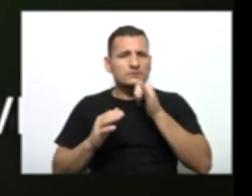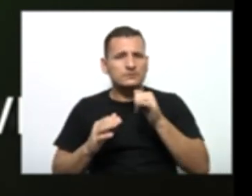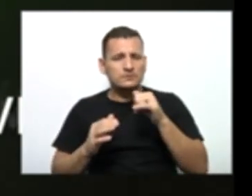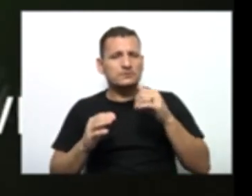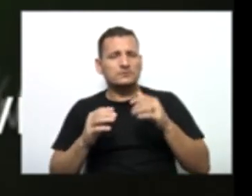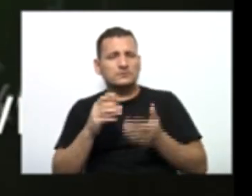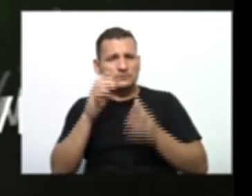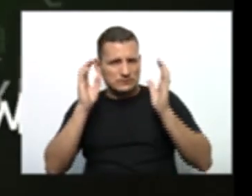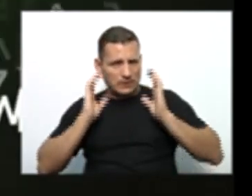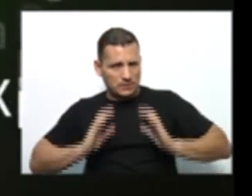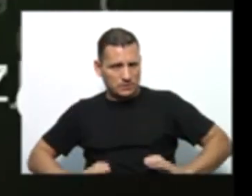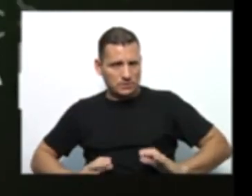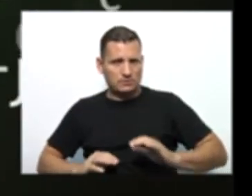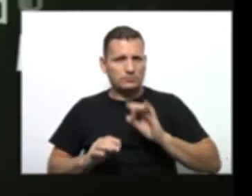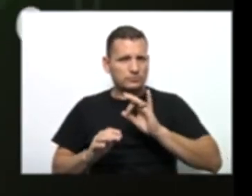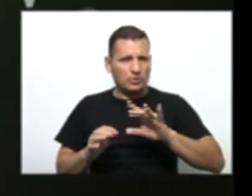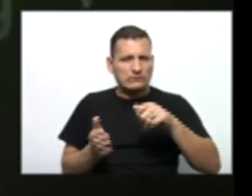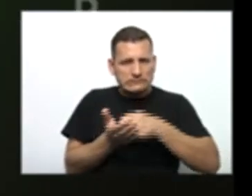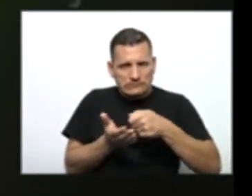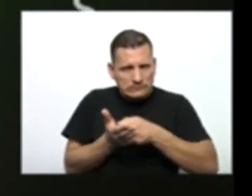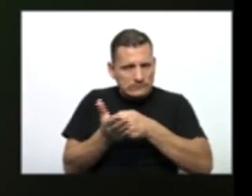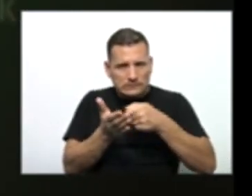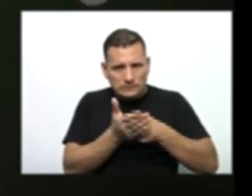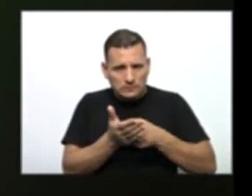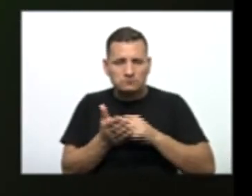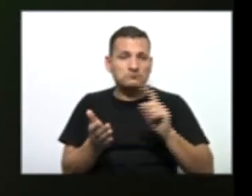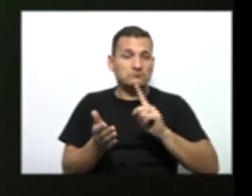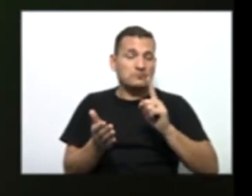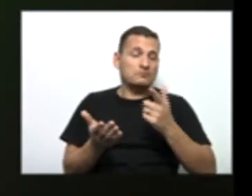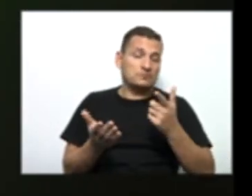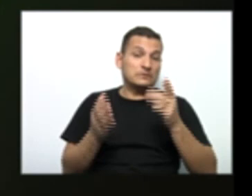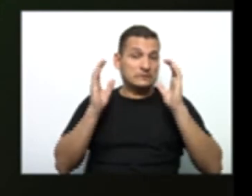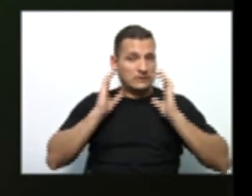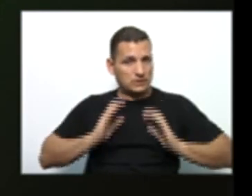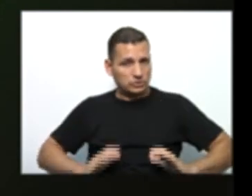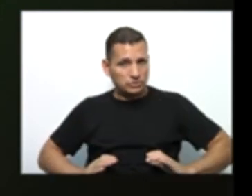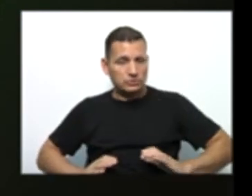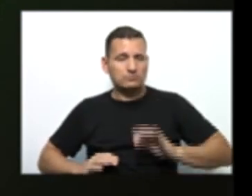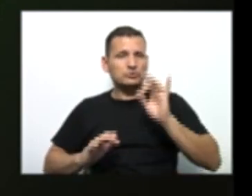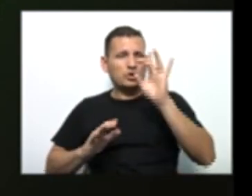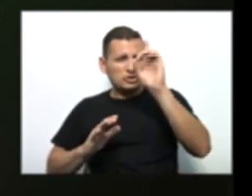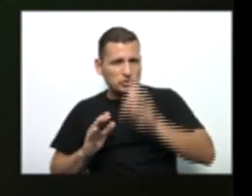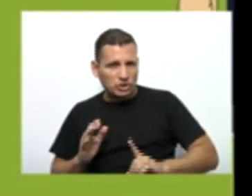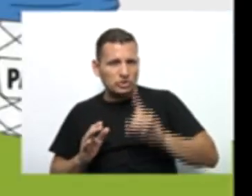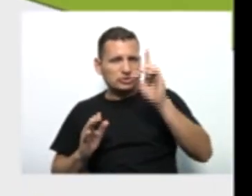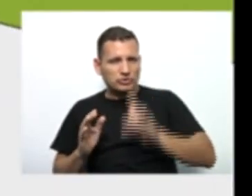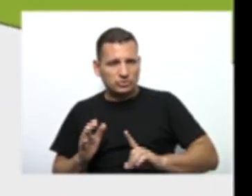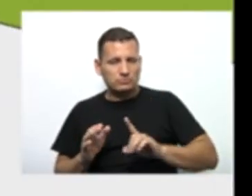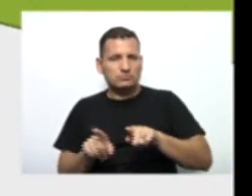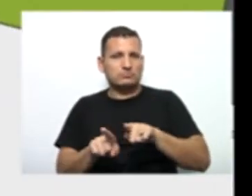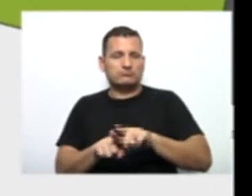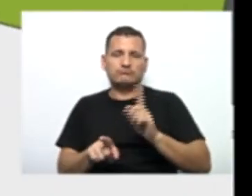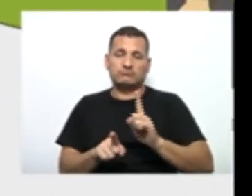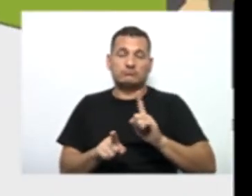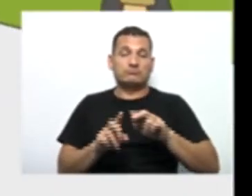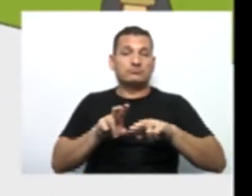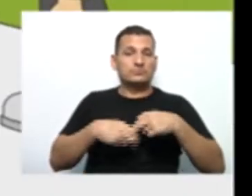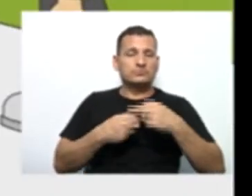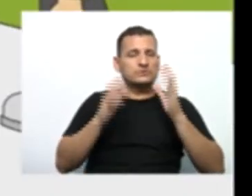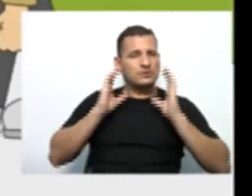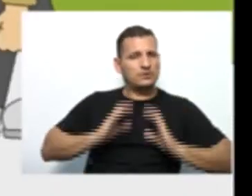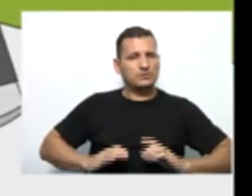Direitos. Ser cidadão é bem diferente de ser súdito. O cidadão também vive debaixo de um governo, mas a sua